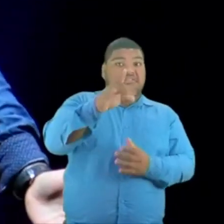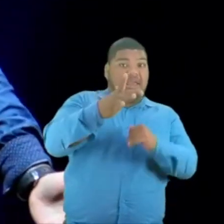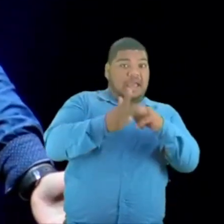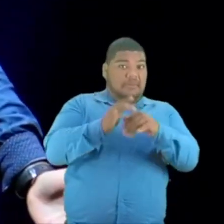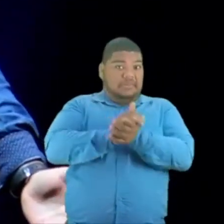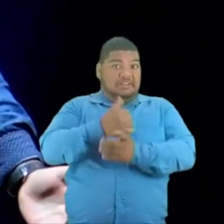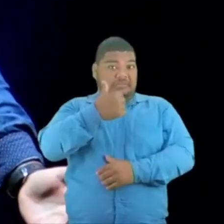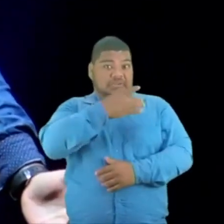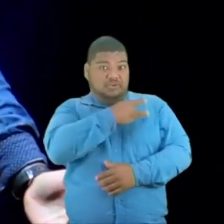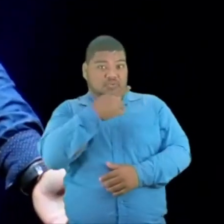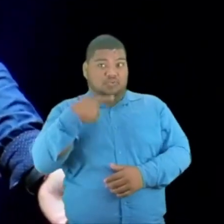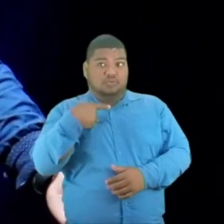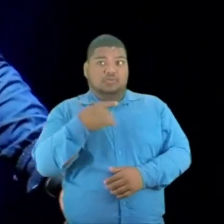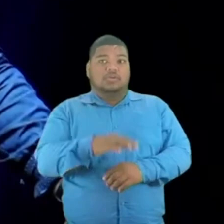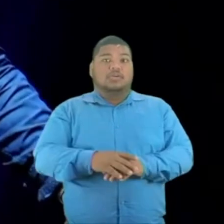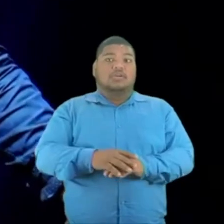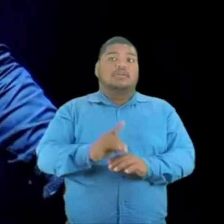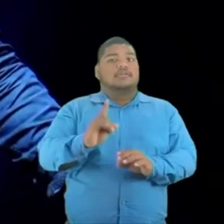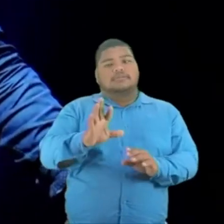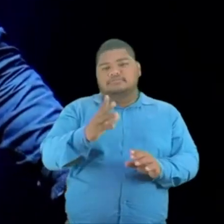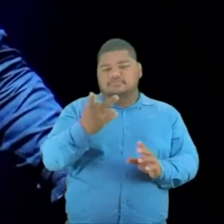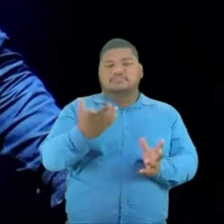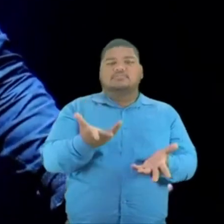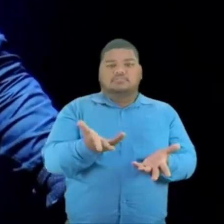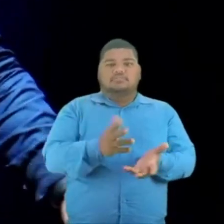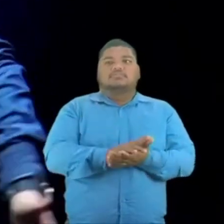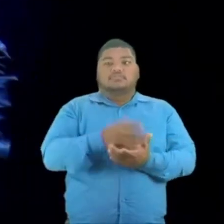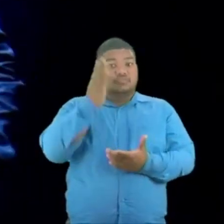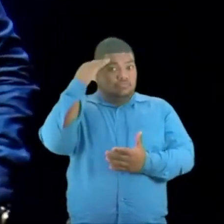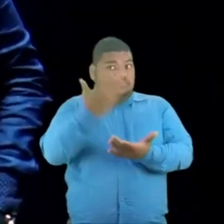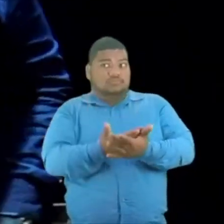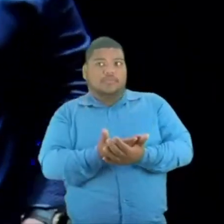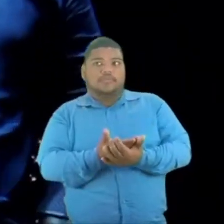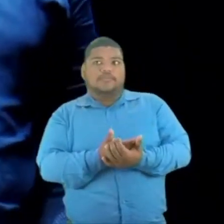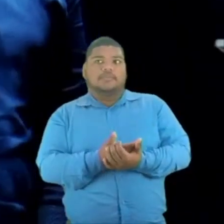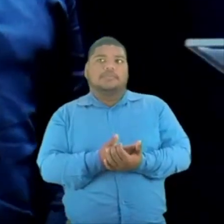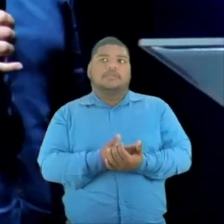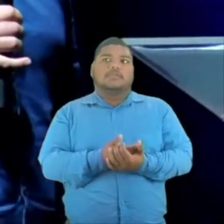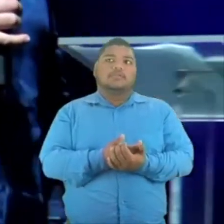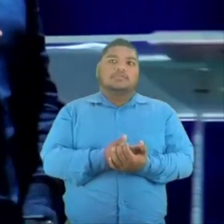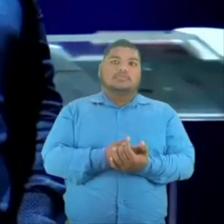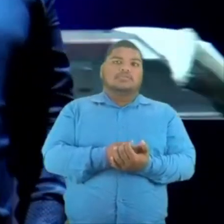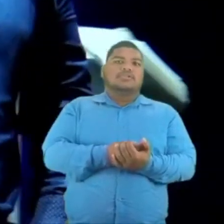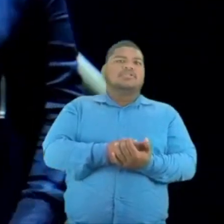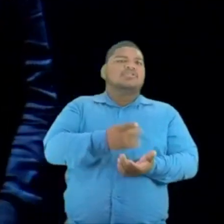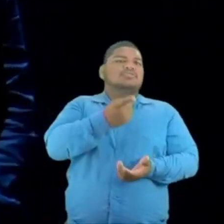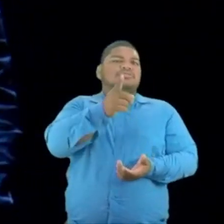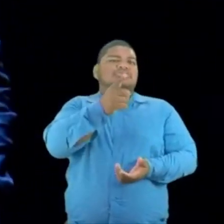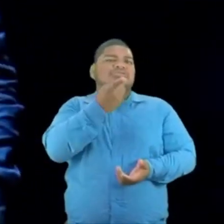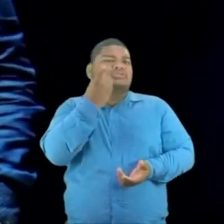na senhora? É claro que eu vou confiar. E no dia que eu te decepcionar?